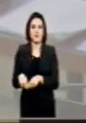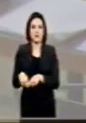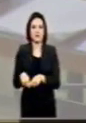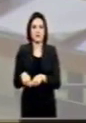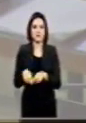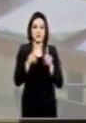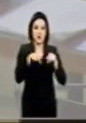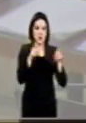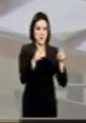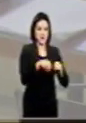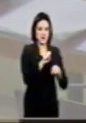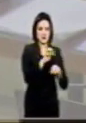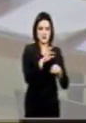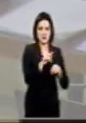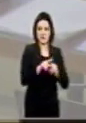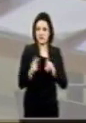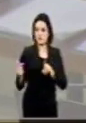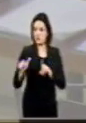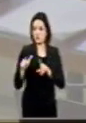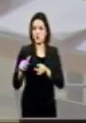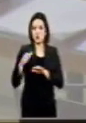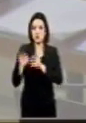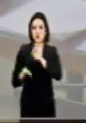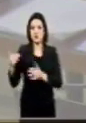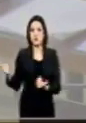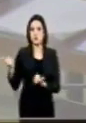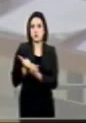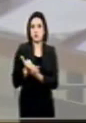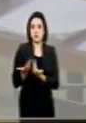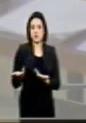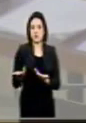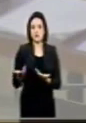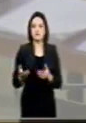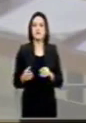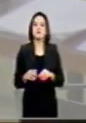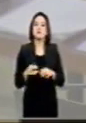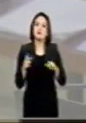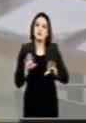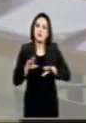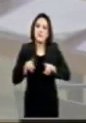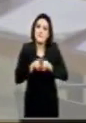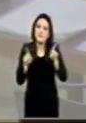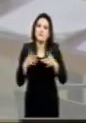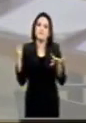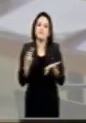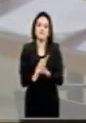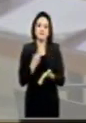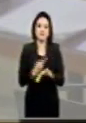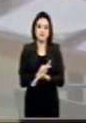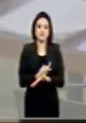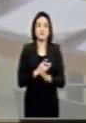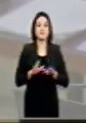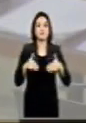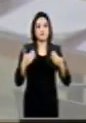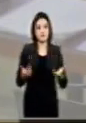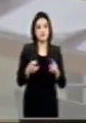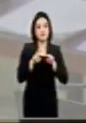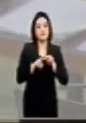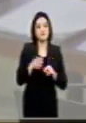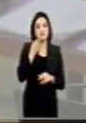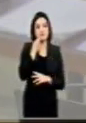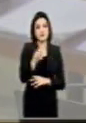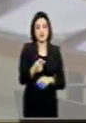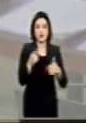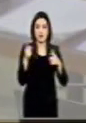creio que duas são as questões que desafiam o enfrentamento detido e autônomo. A primeira, se